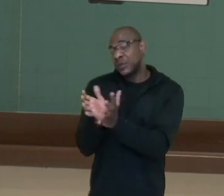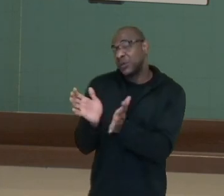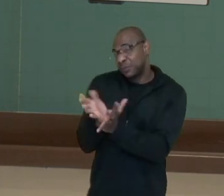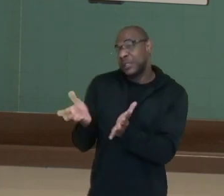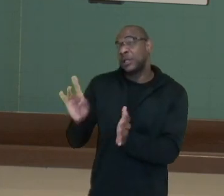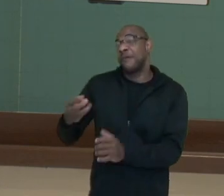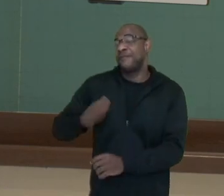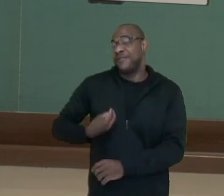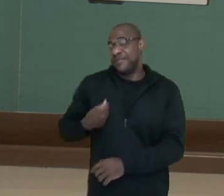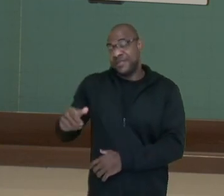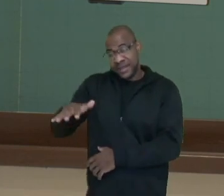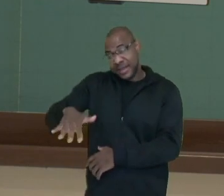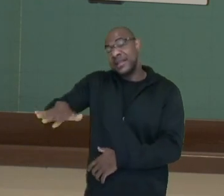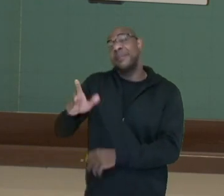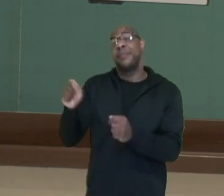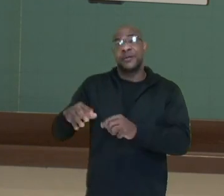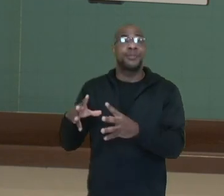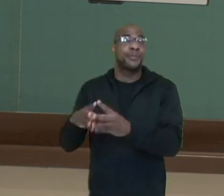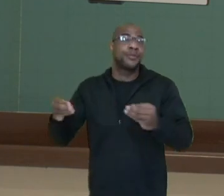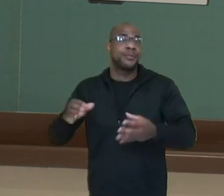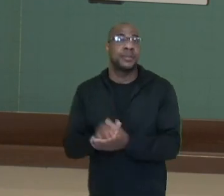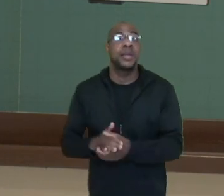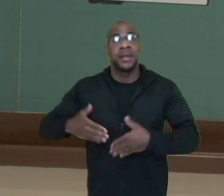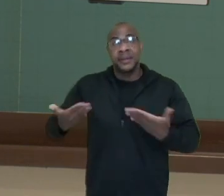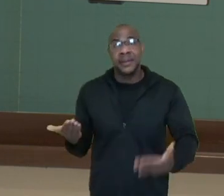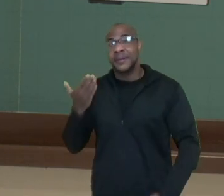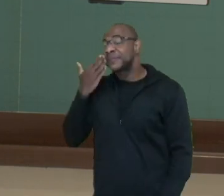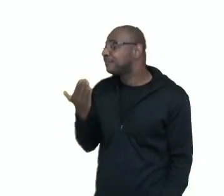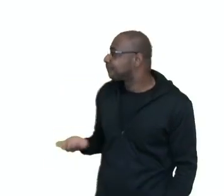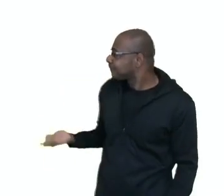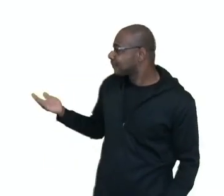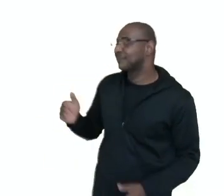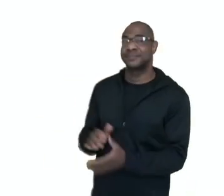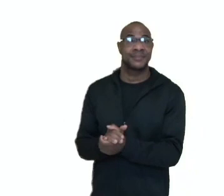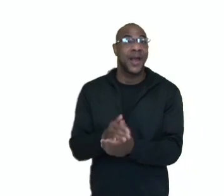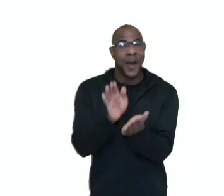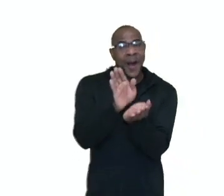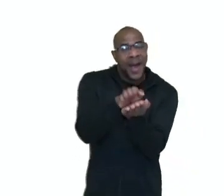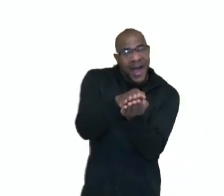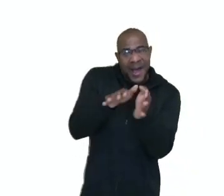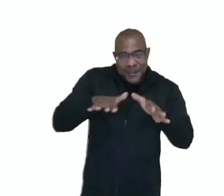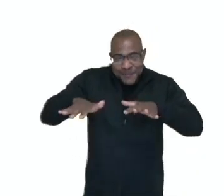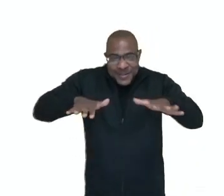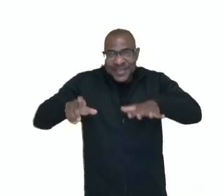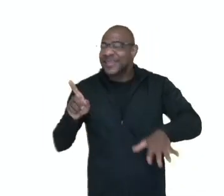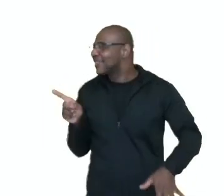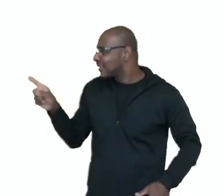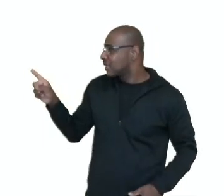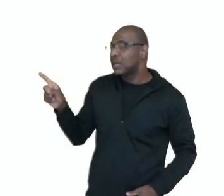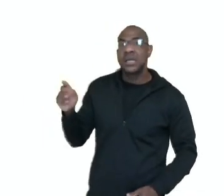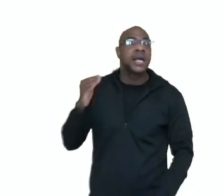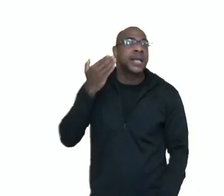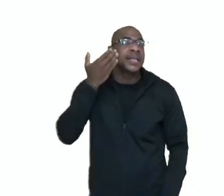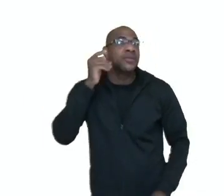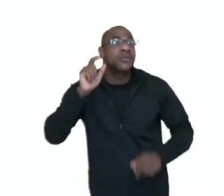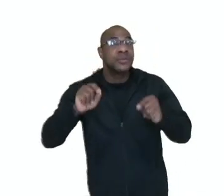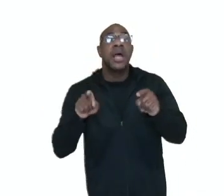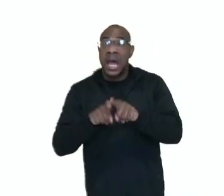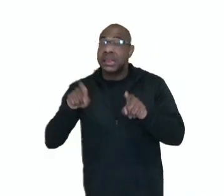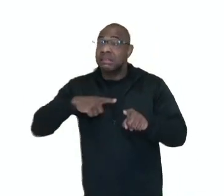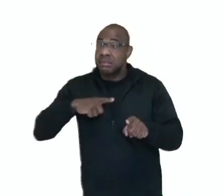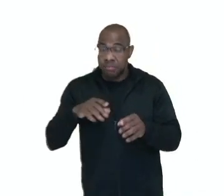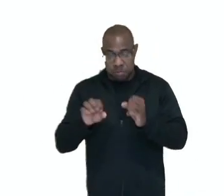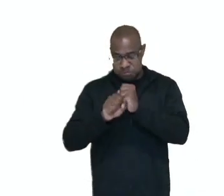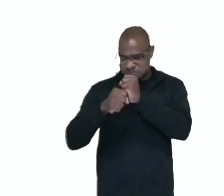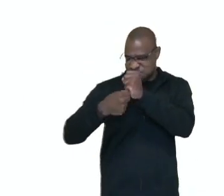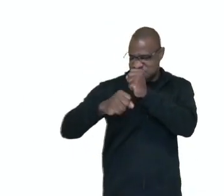a sofrer a extinção. Muito bem, minha gente, falando então do domínio do Pantanal, estende-se para o Paraguai, pelo Paraguai